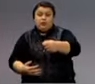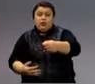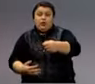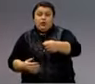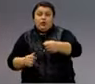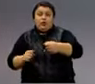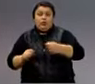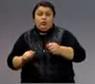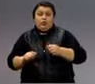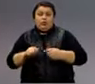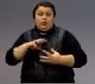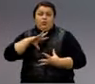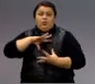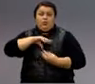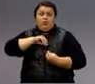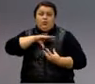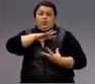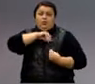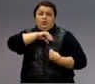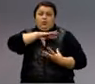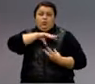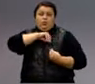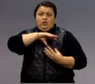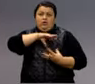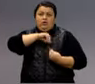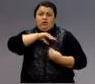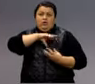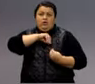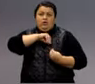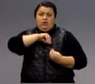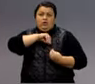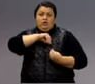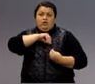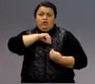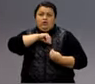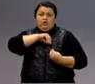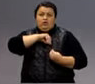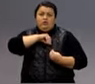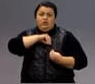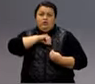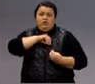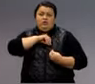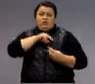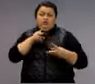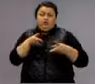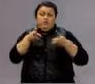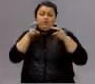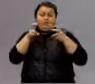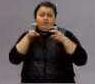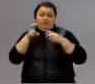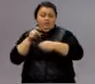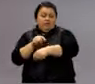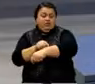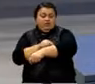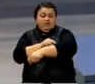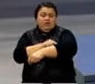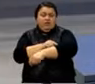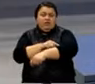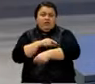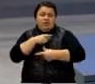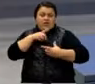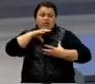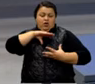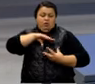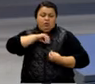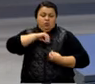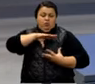corpo para o coração. Nas veias nós podemos observar algumas válvulas. Nós